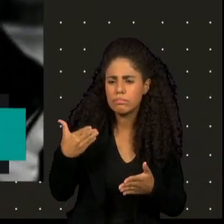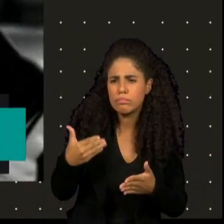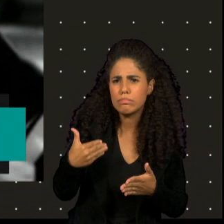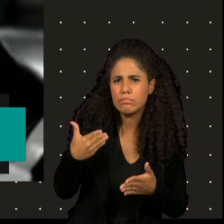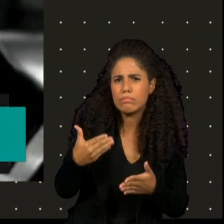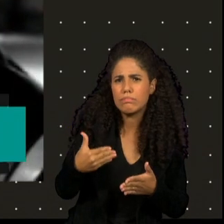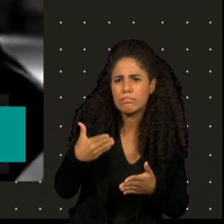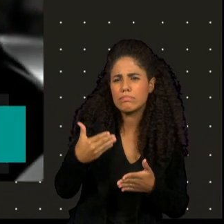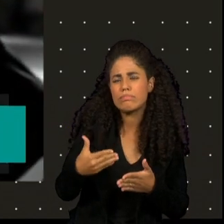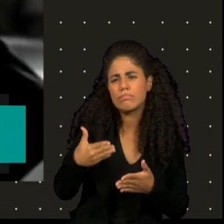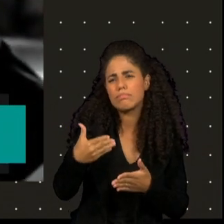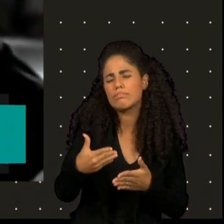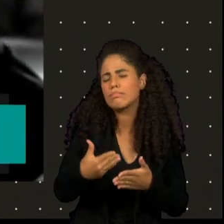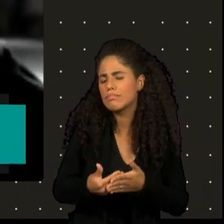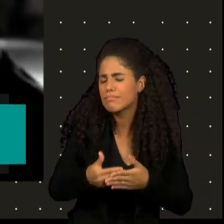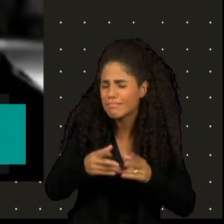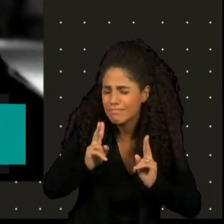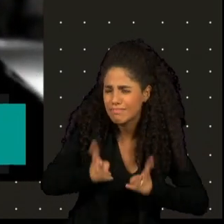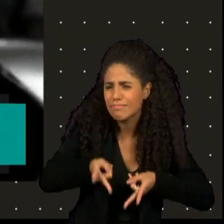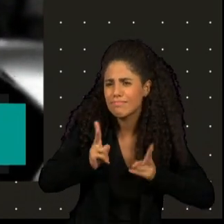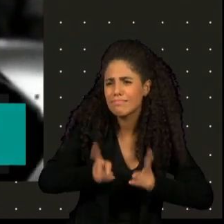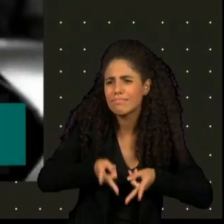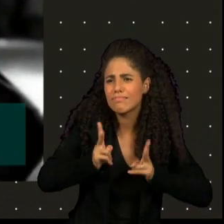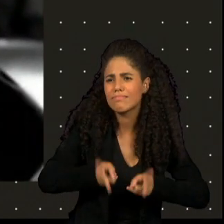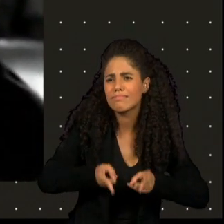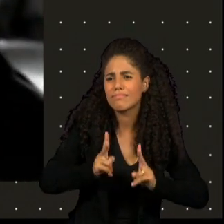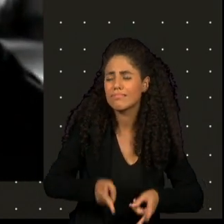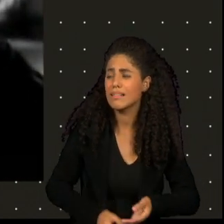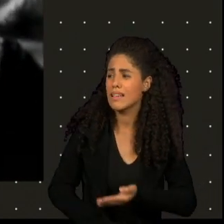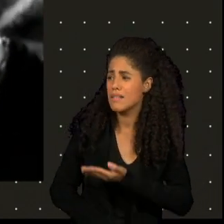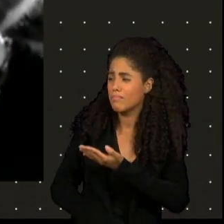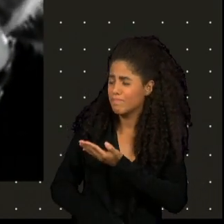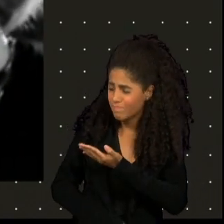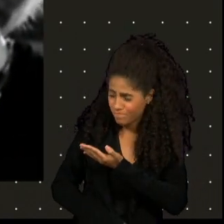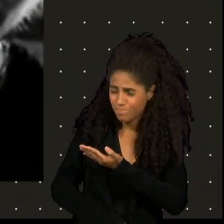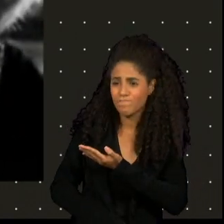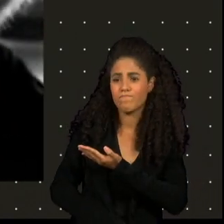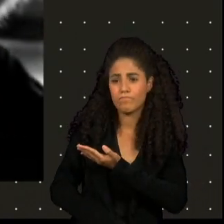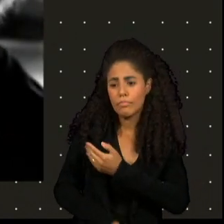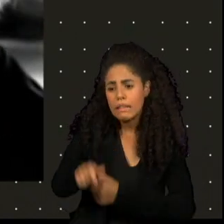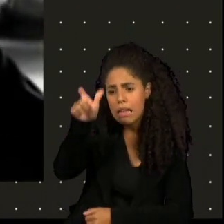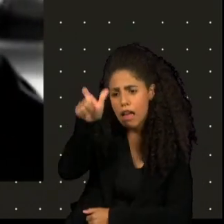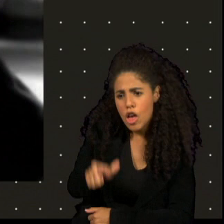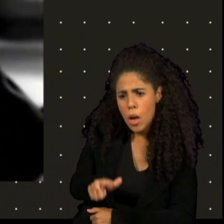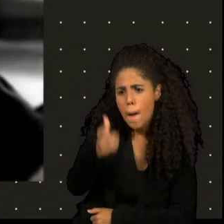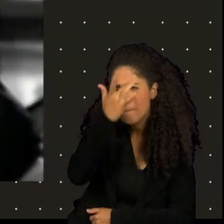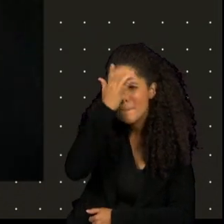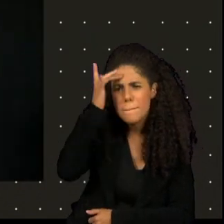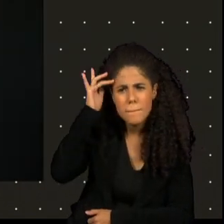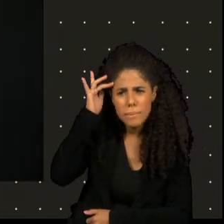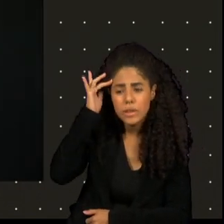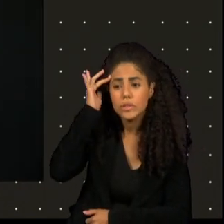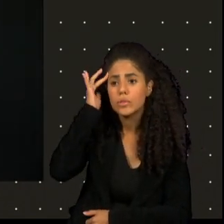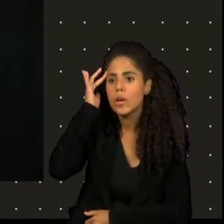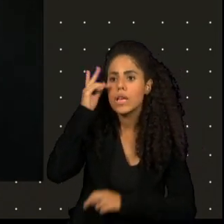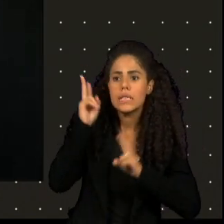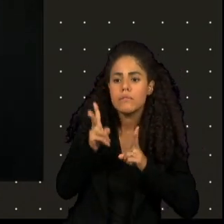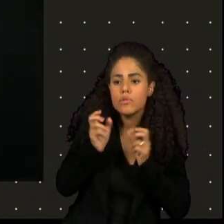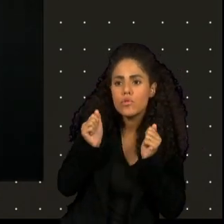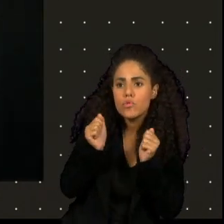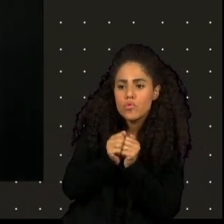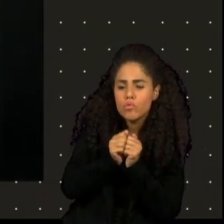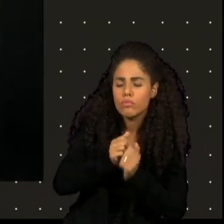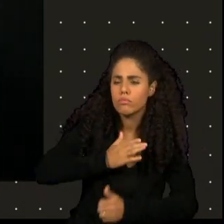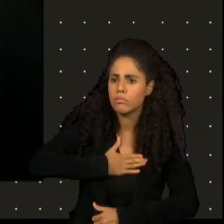trem pagador, né? Não parecia, de jeito algum, aquela pessoa, né, que estava segurando uma